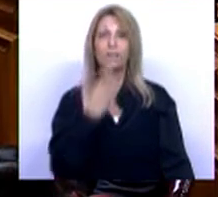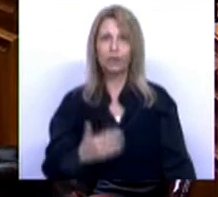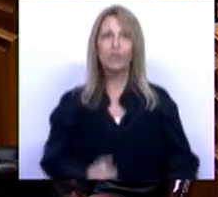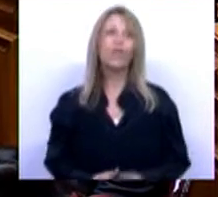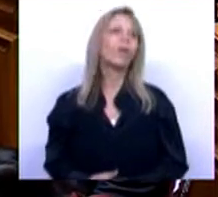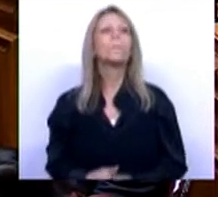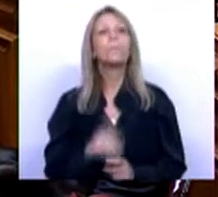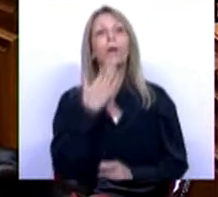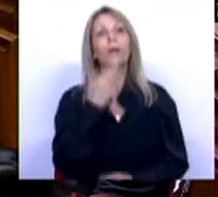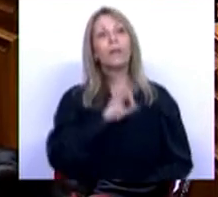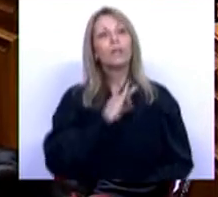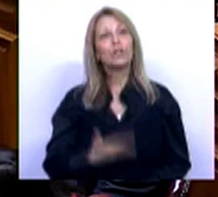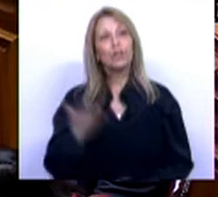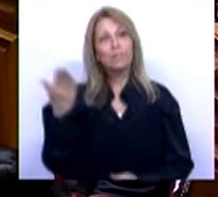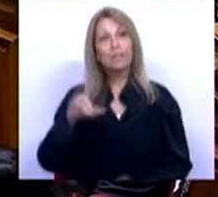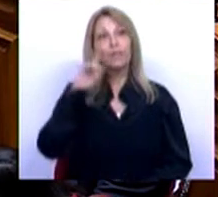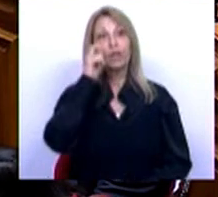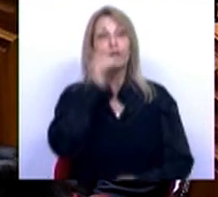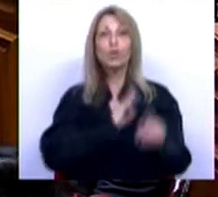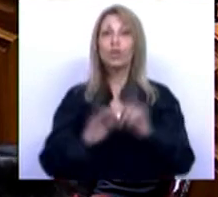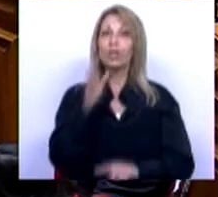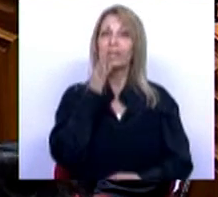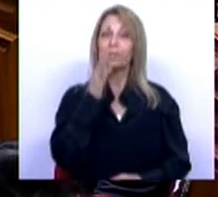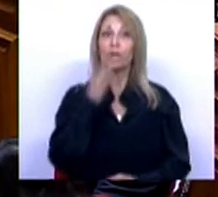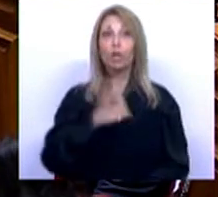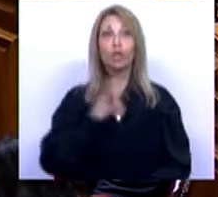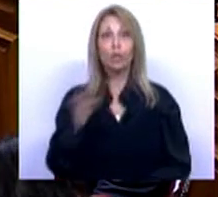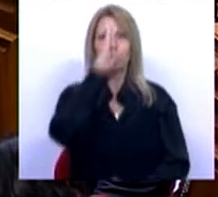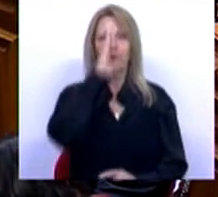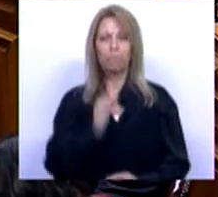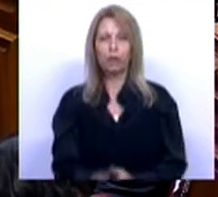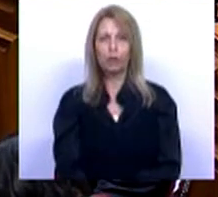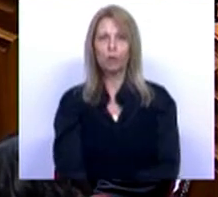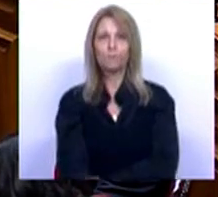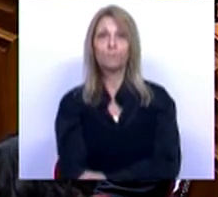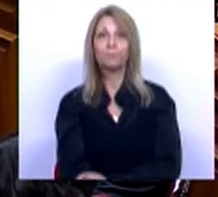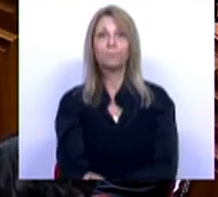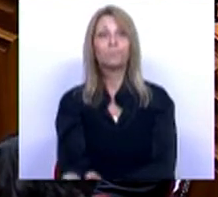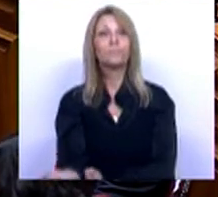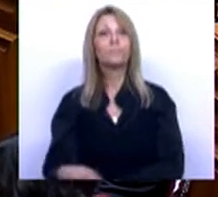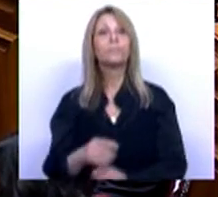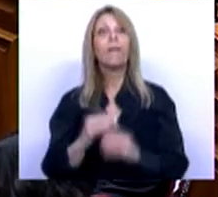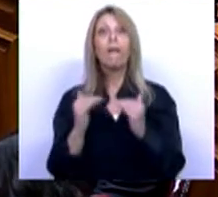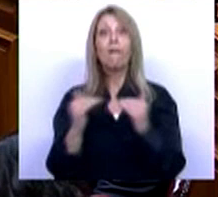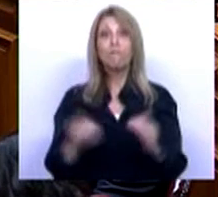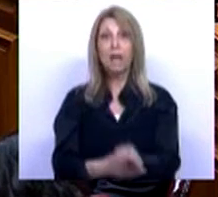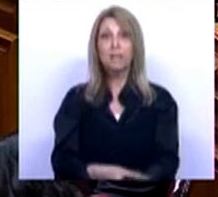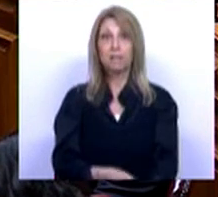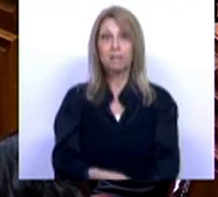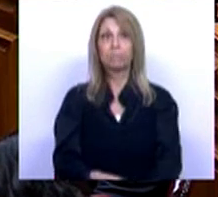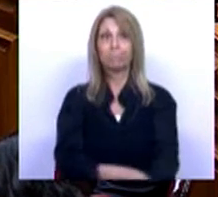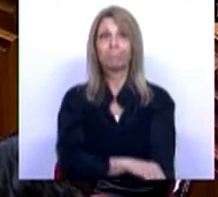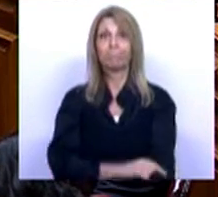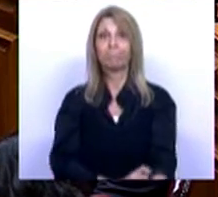Muito obrigada, Sr. Presidente, Sras. E Srs. Deputados, Sr. Primeiro-Ministro. Depois da fase mais crítica